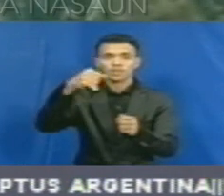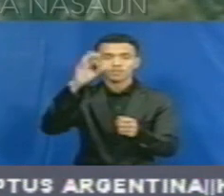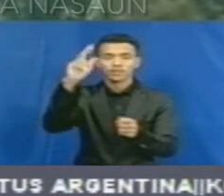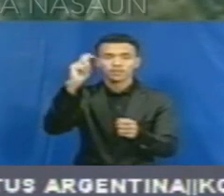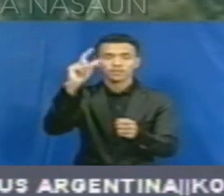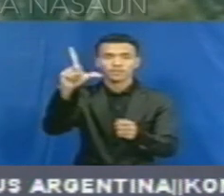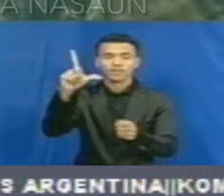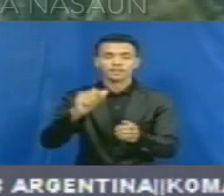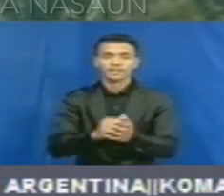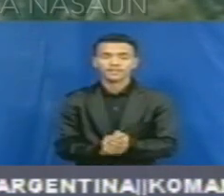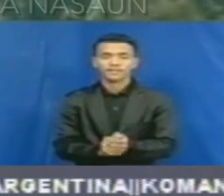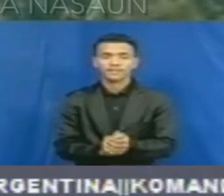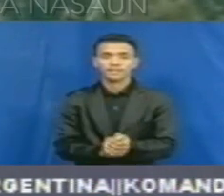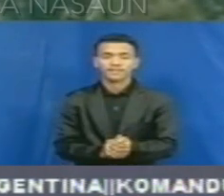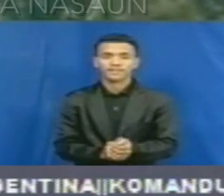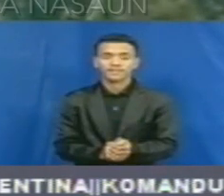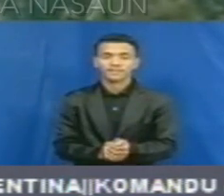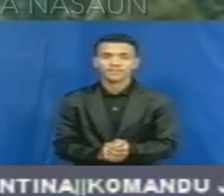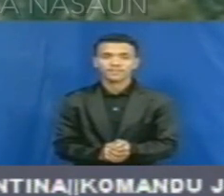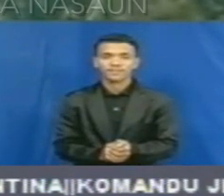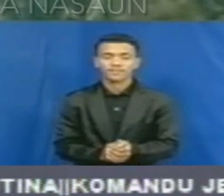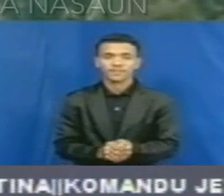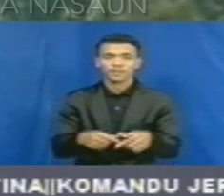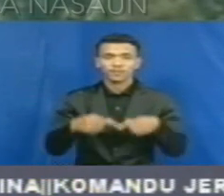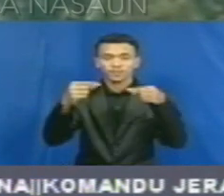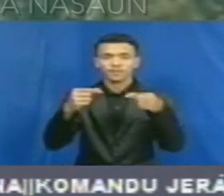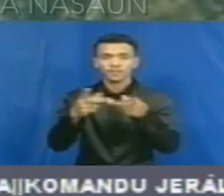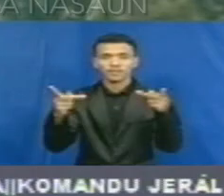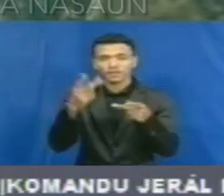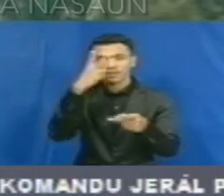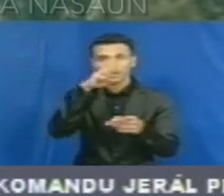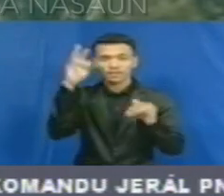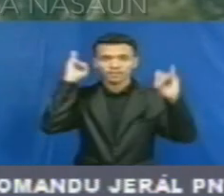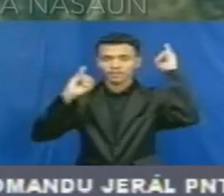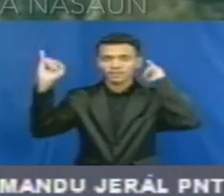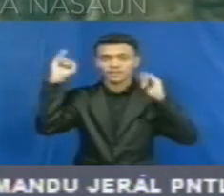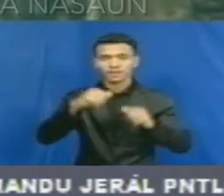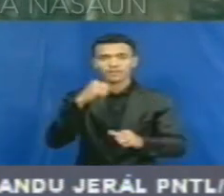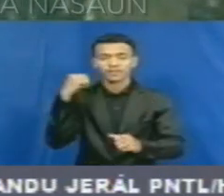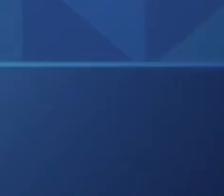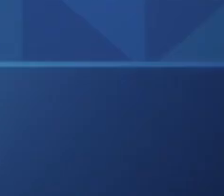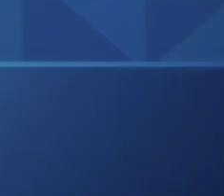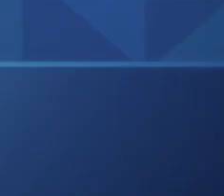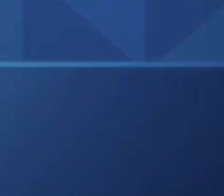Geofísica Timor-Leste. Tirmai, entrega ricas ve Estúdio Central RTTL. Ora acompanha informação salam. Kalan